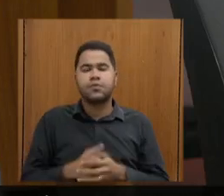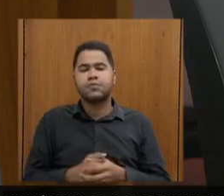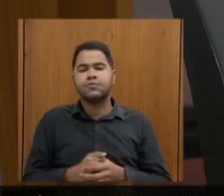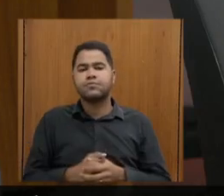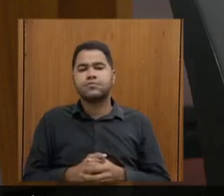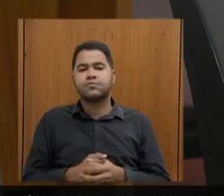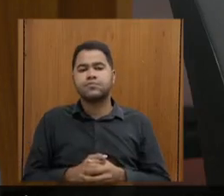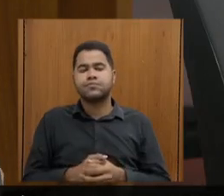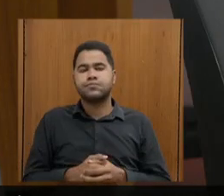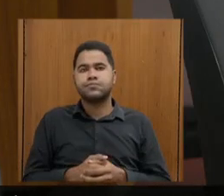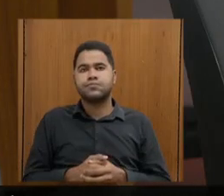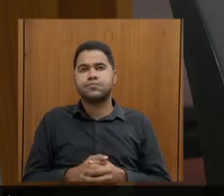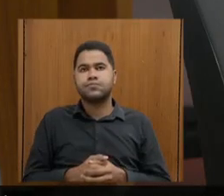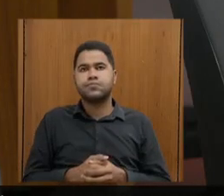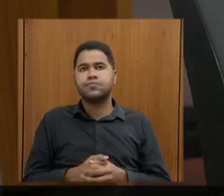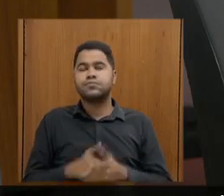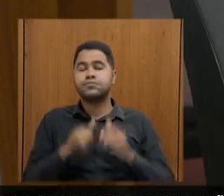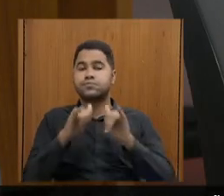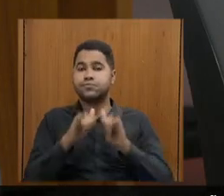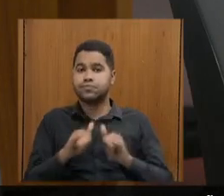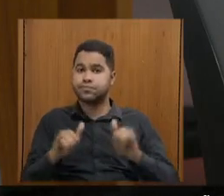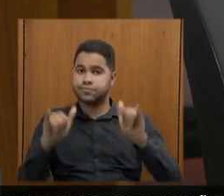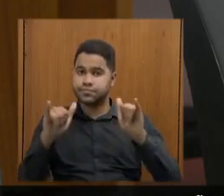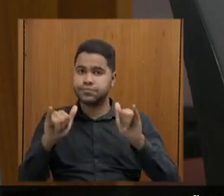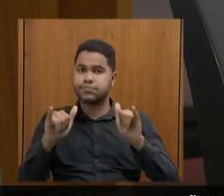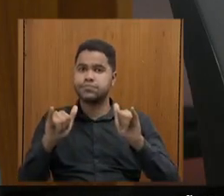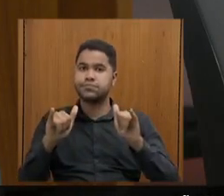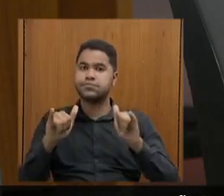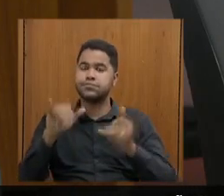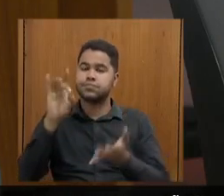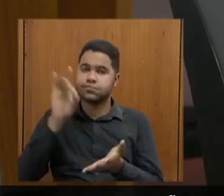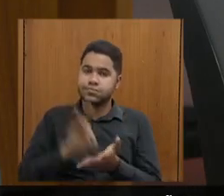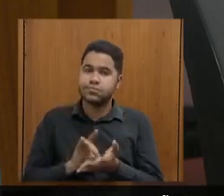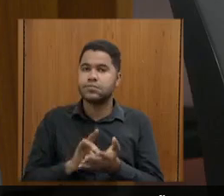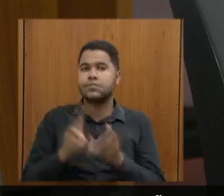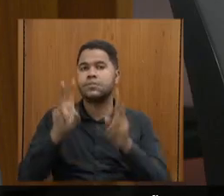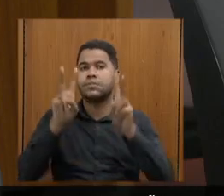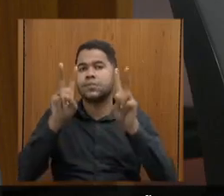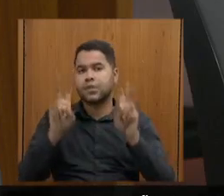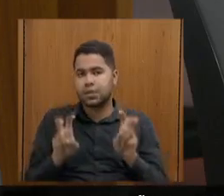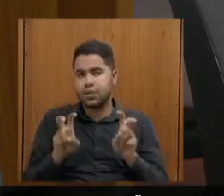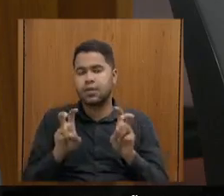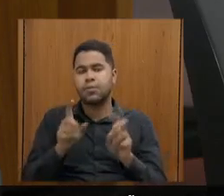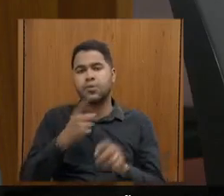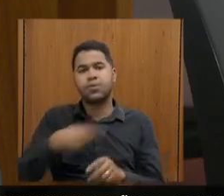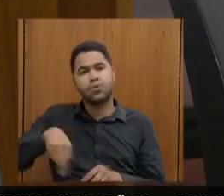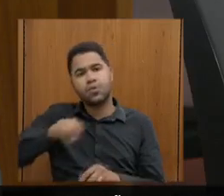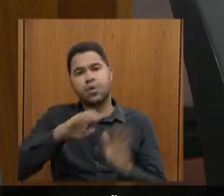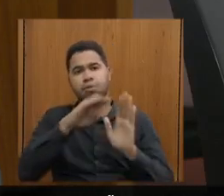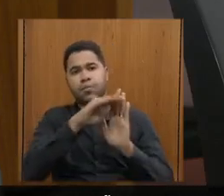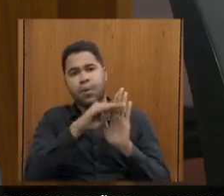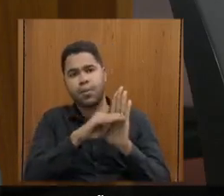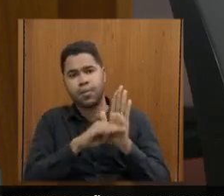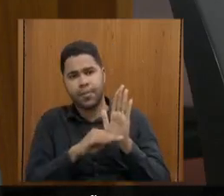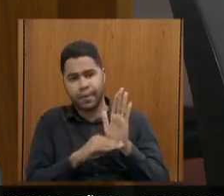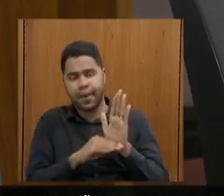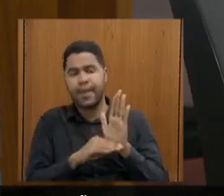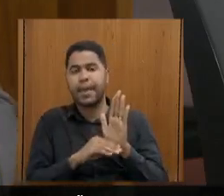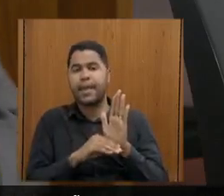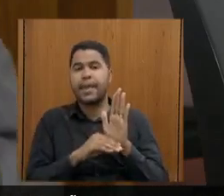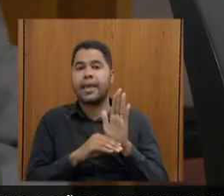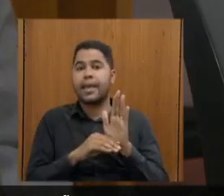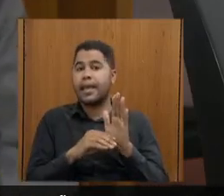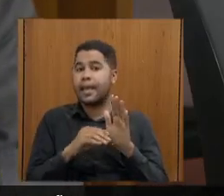é comentar concretamente né o tema de do nosso programa de eficiência energética